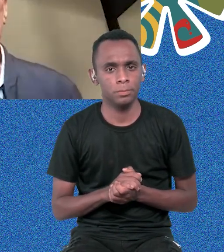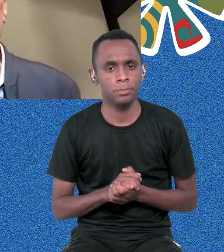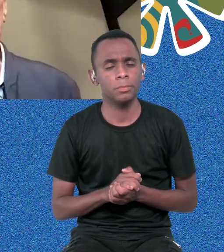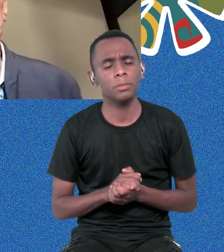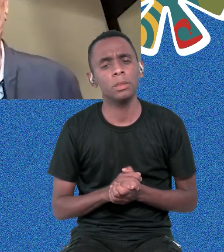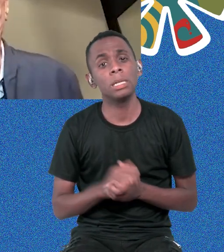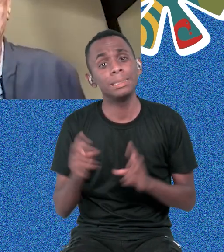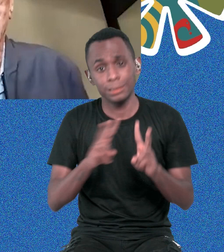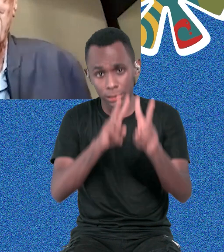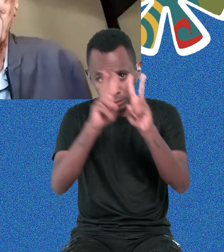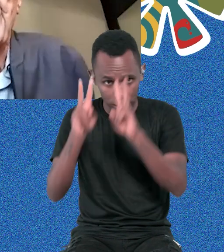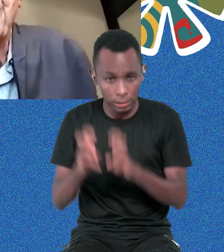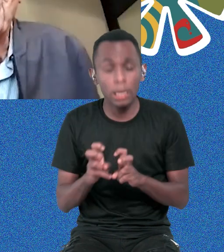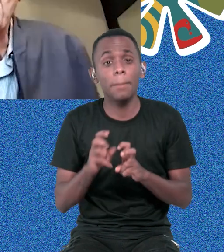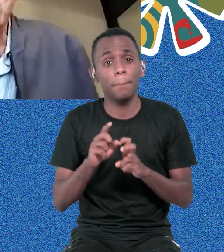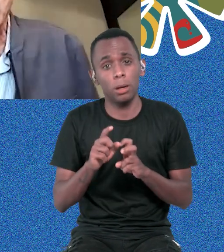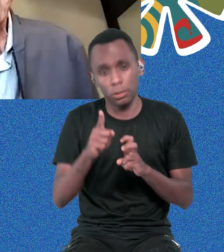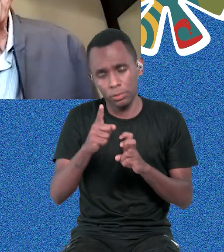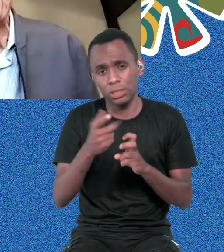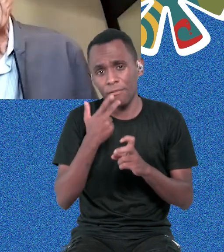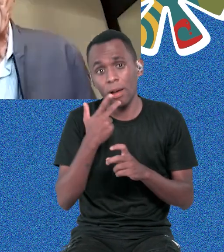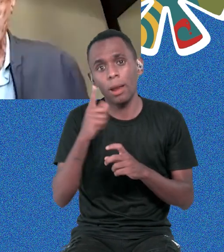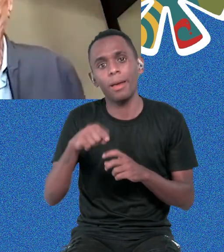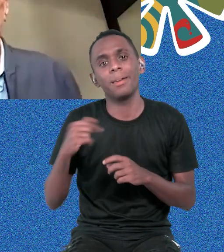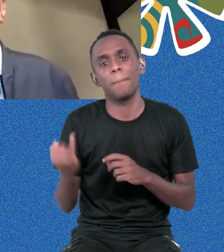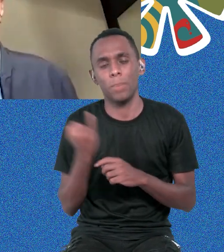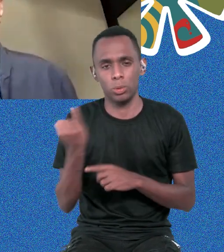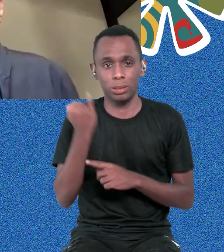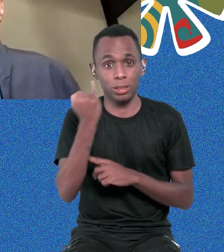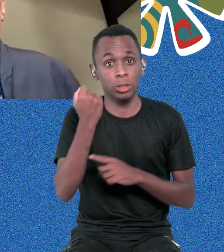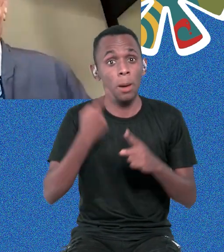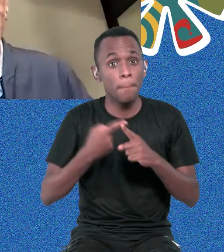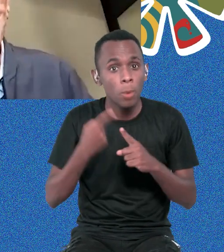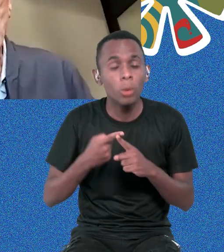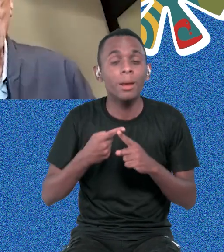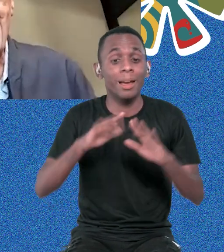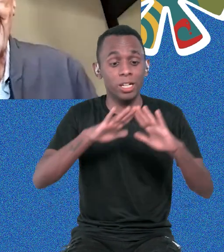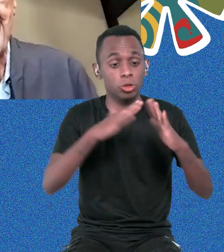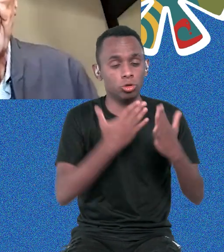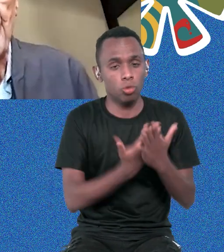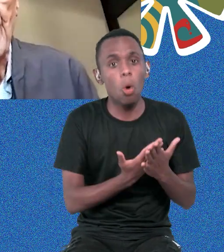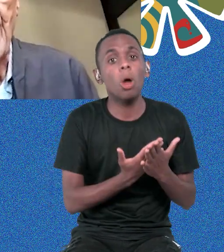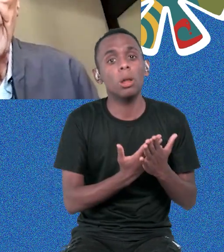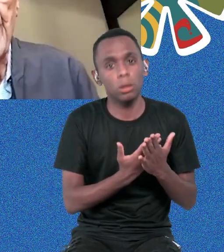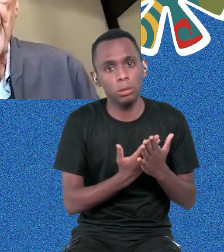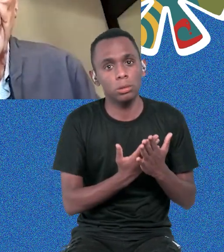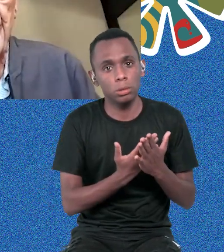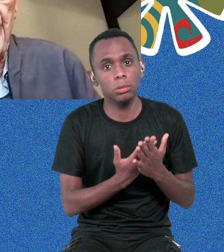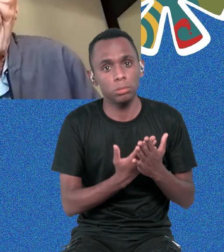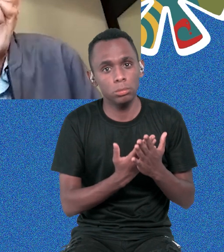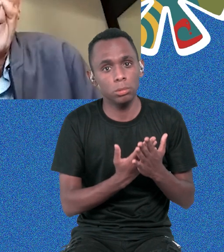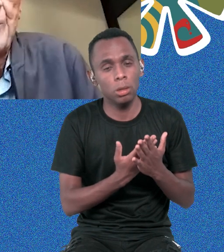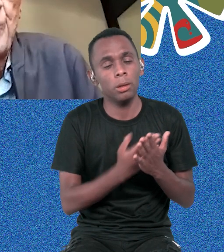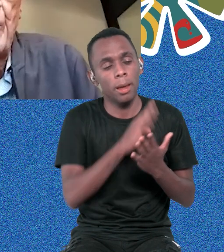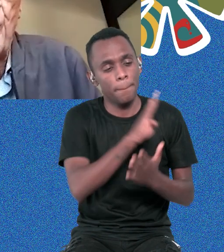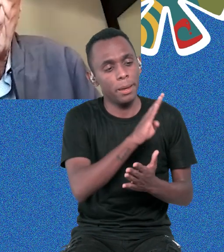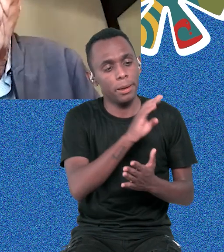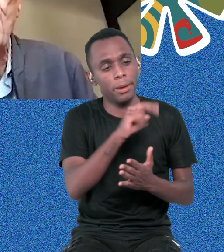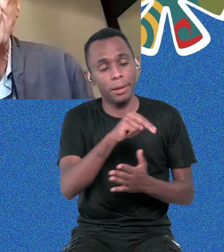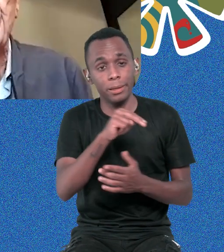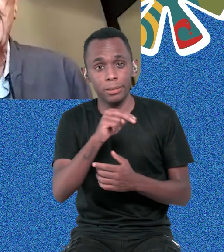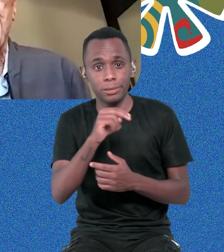Esse ponto que você levanta, Michele, é muito, muito importante, porque veja, a escola, aqui na base